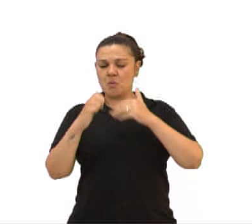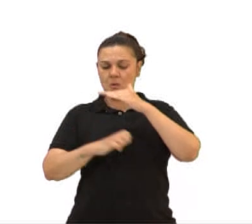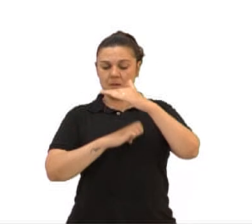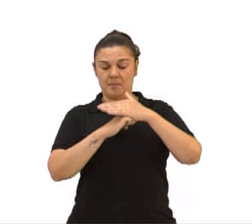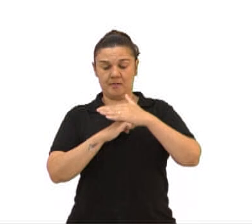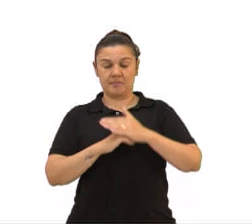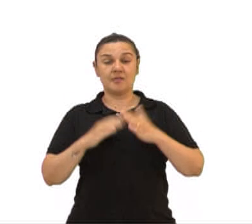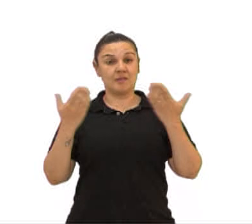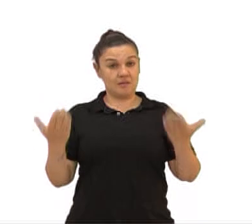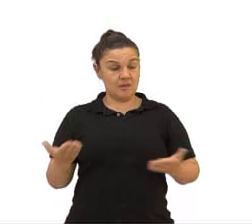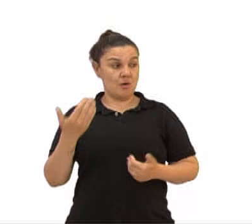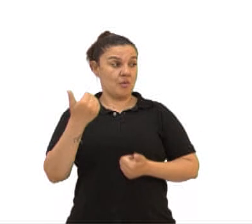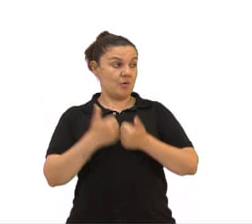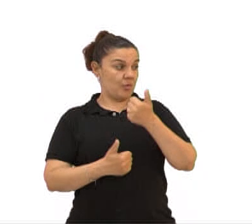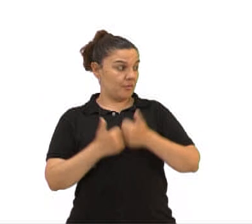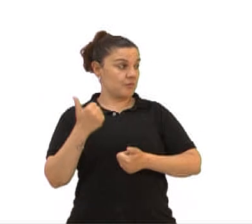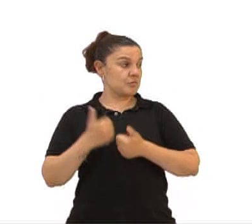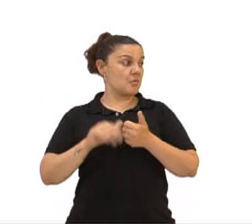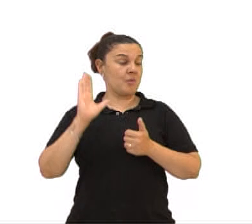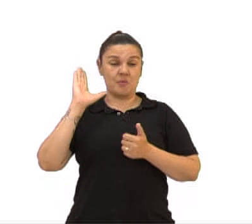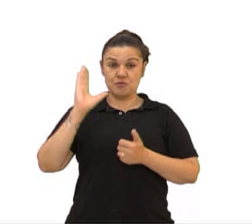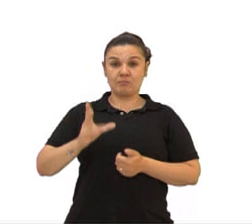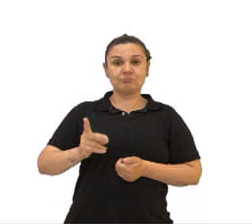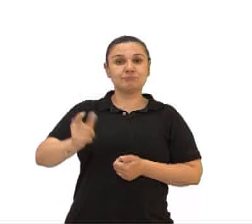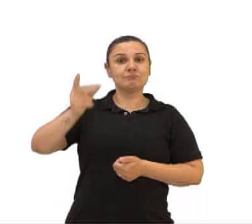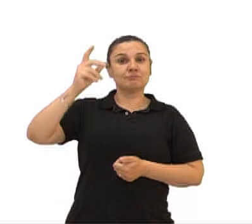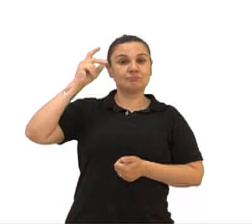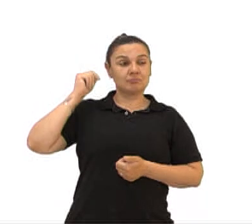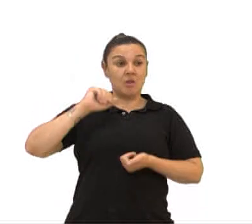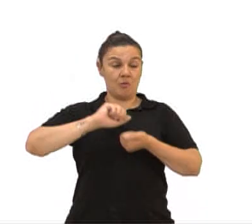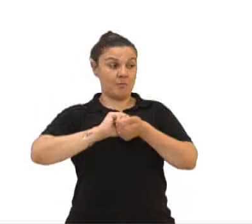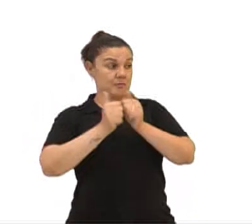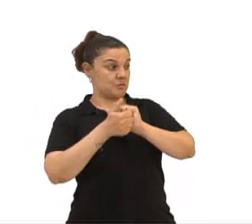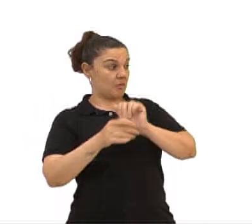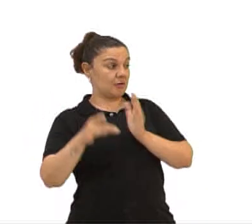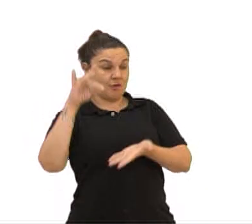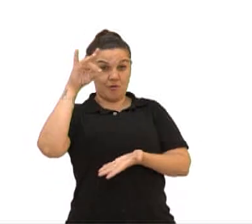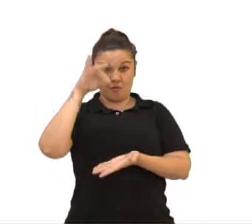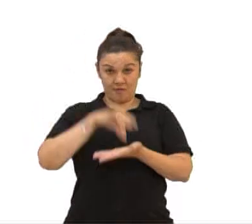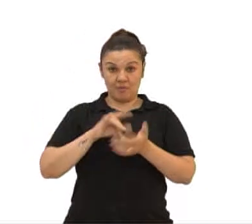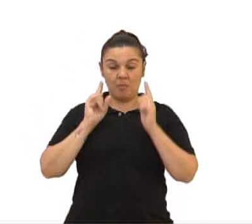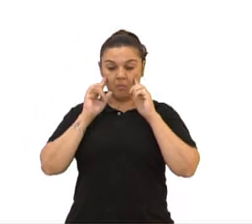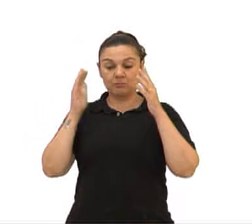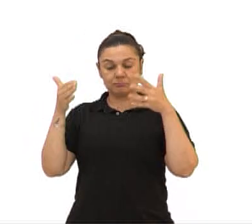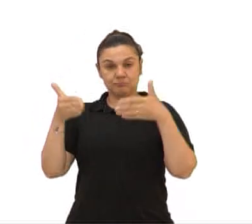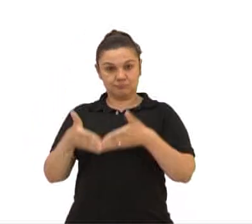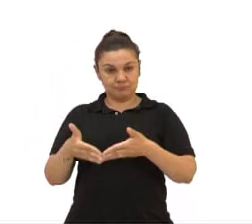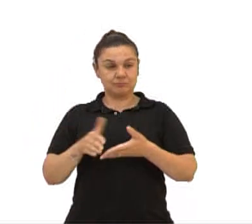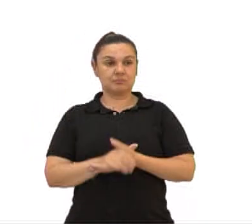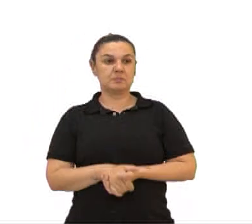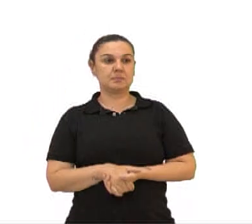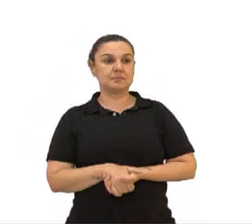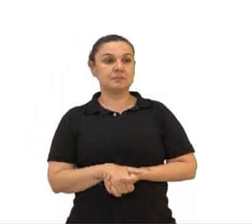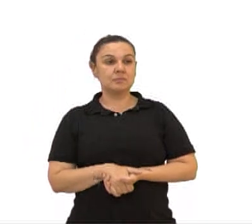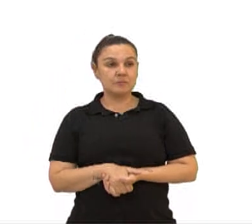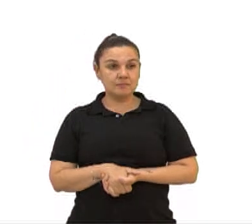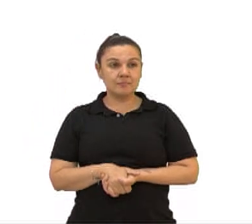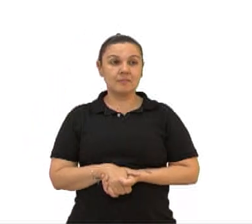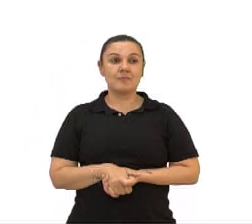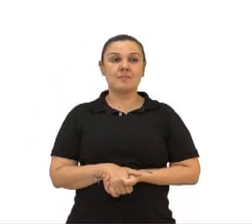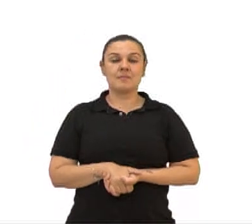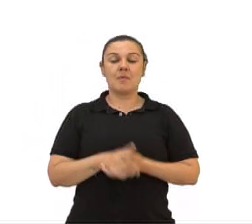futebol ele já existe há muito tempo, mas não quanto esporte regulamentado, né? É quanto uma modalidade